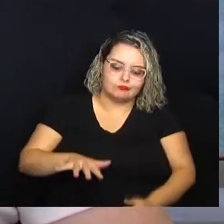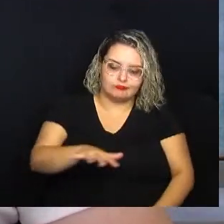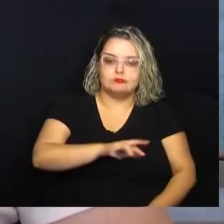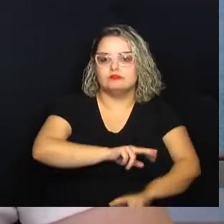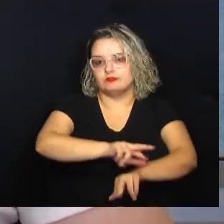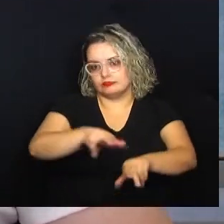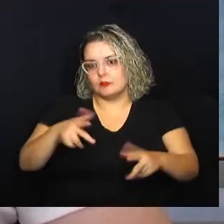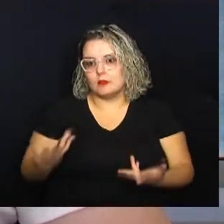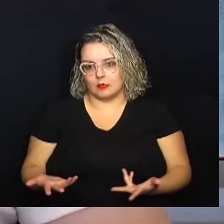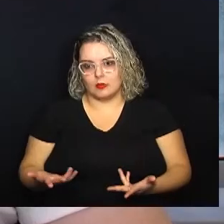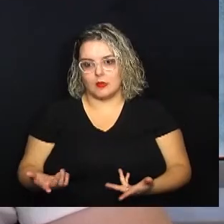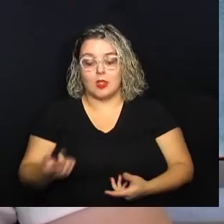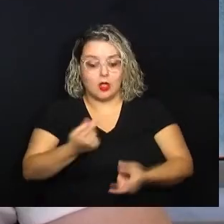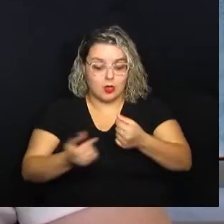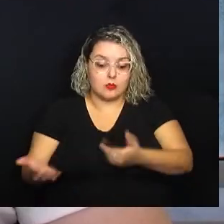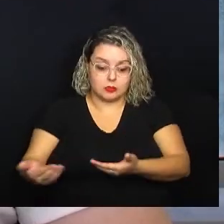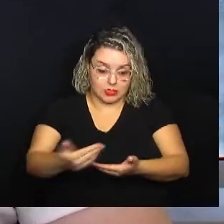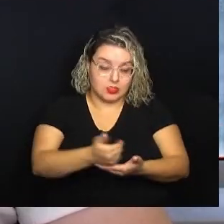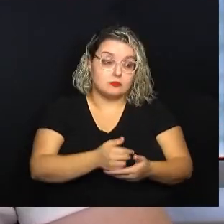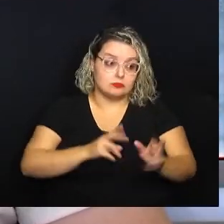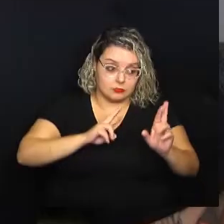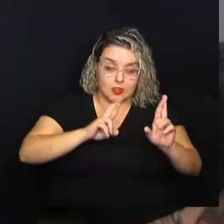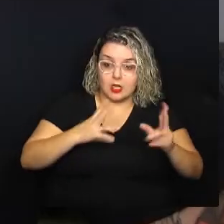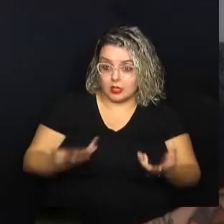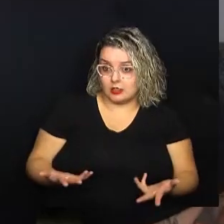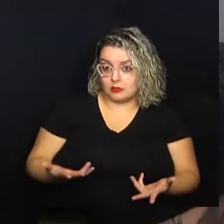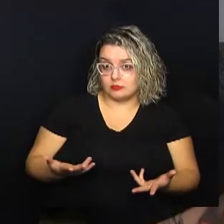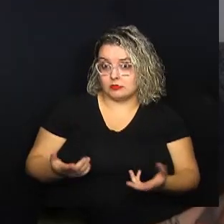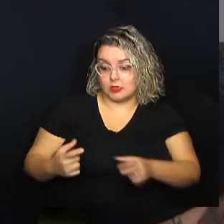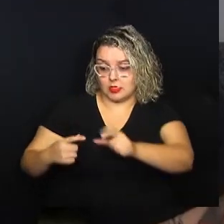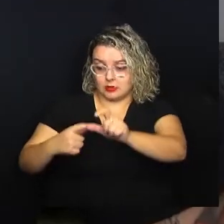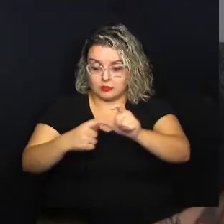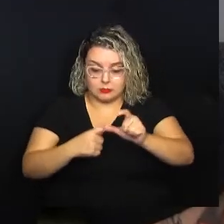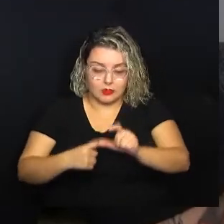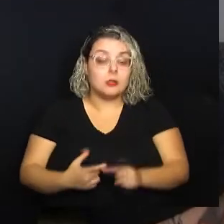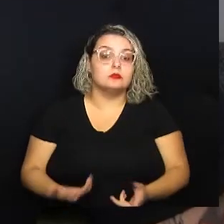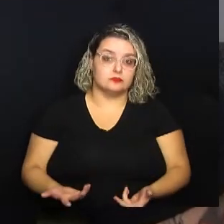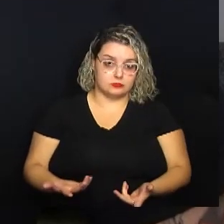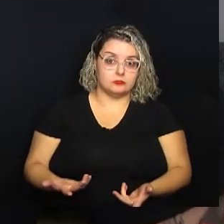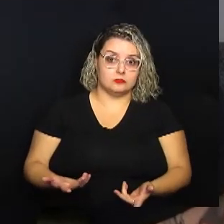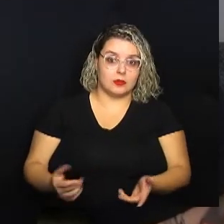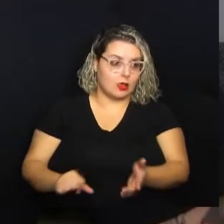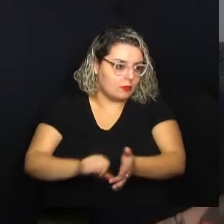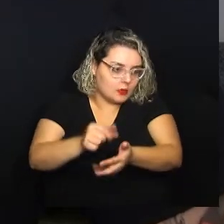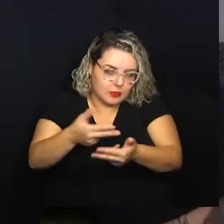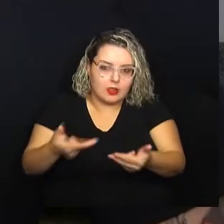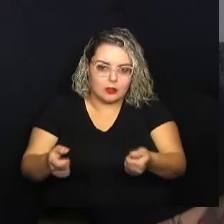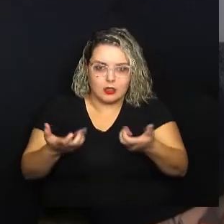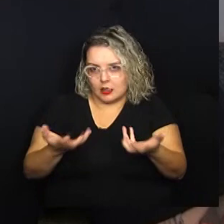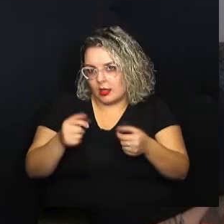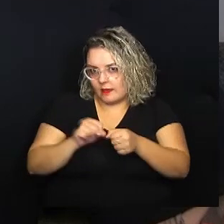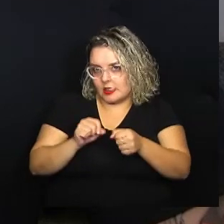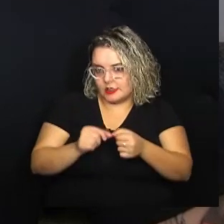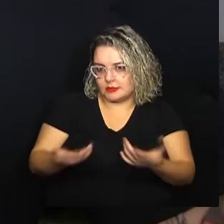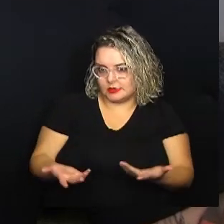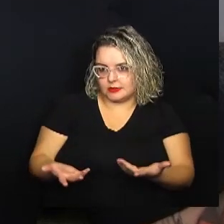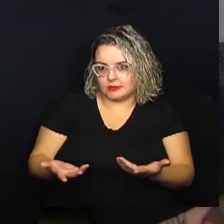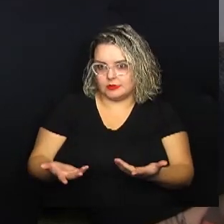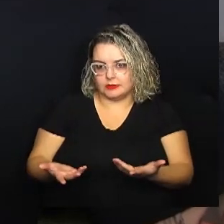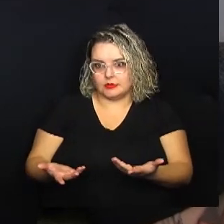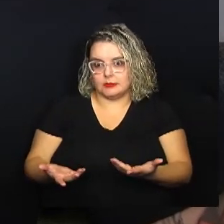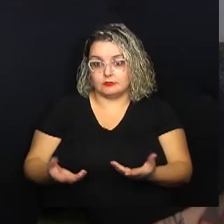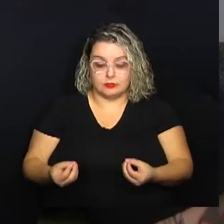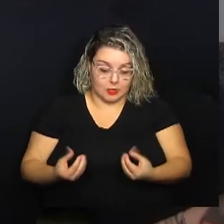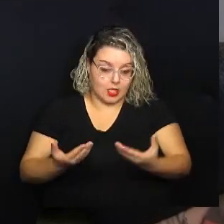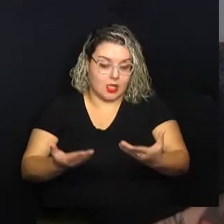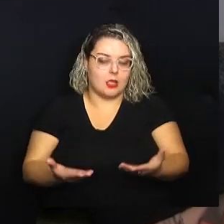Unicamp, né? Tá fazendo essa junção das áreas, das diferentes áreas. O dinheiro arrecadado que a gente espera desse quadrinho, a primeira coisa que a